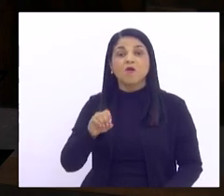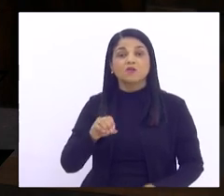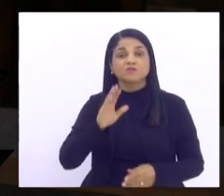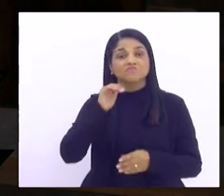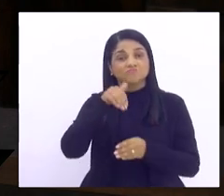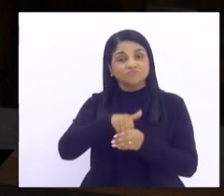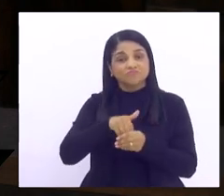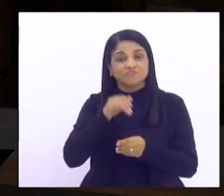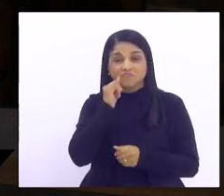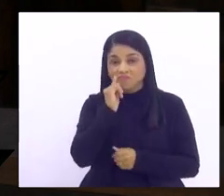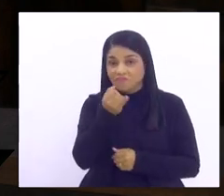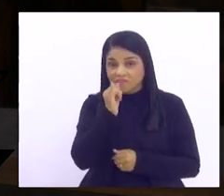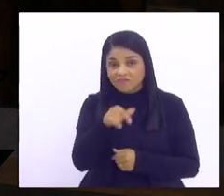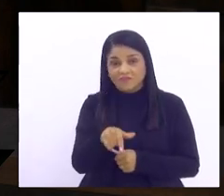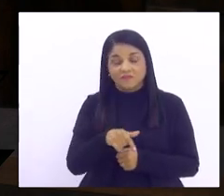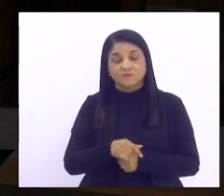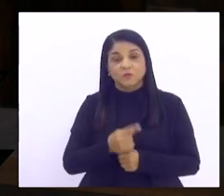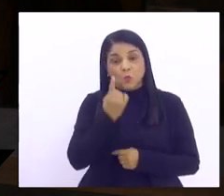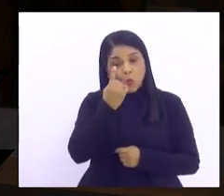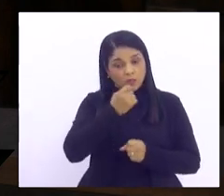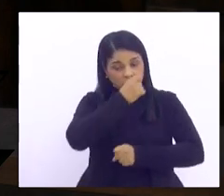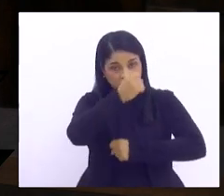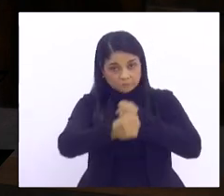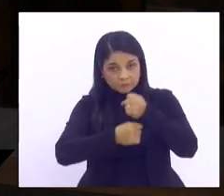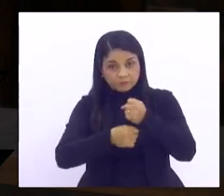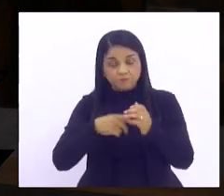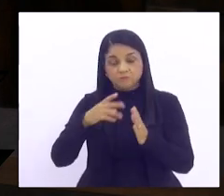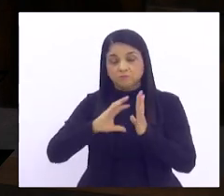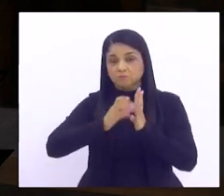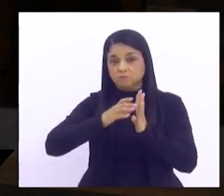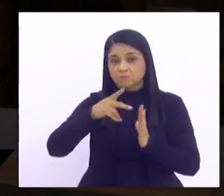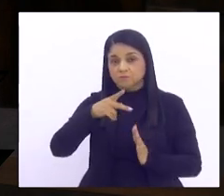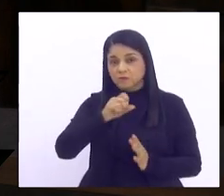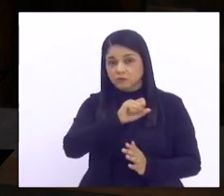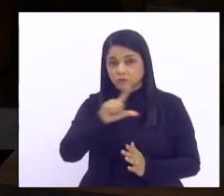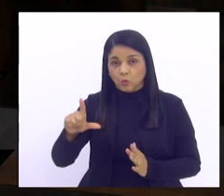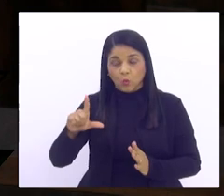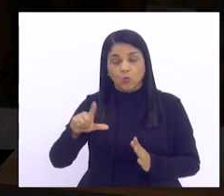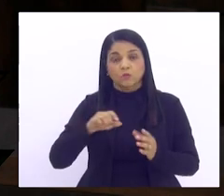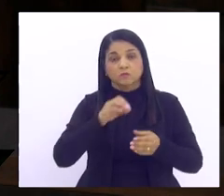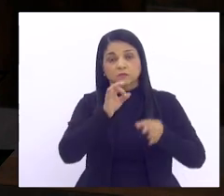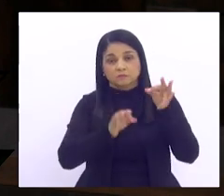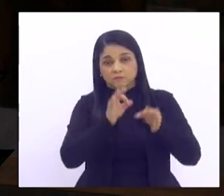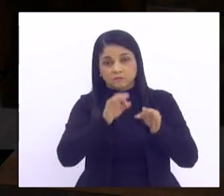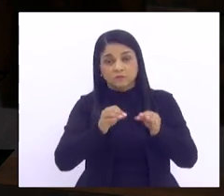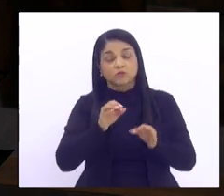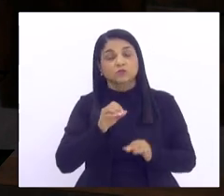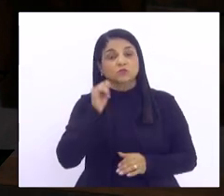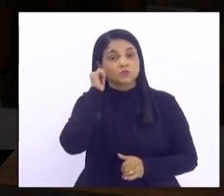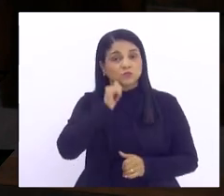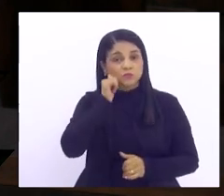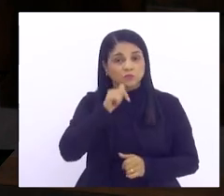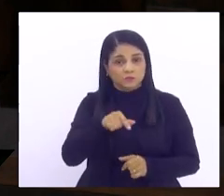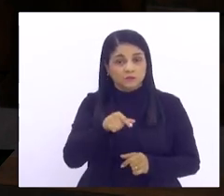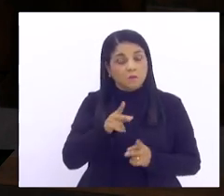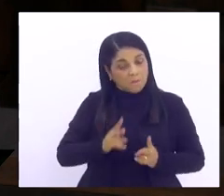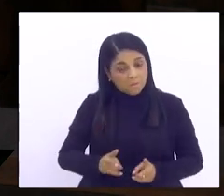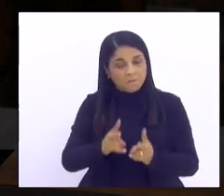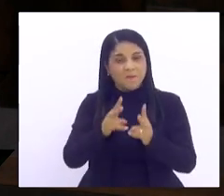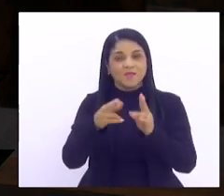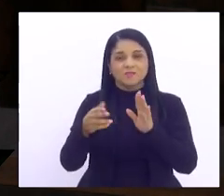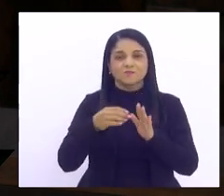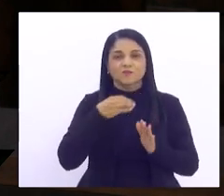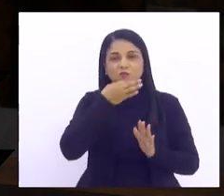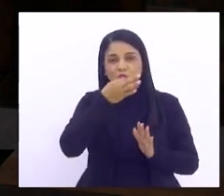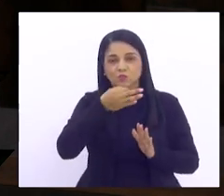E aí, curiosamente, um ano depois, o PSOL ajuiza a ADPF, em 2017, usando os mesmos argumentos do